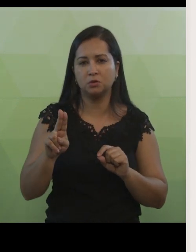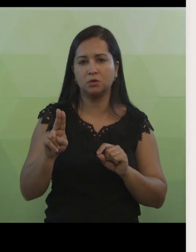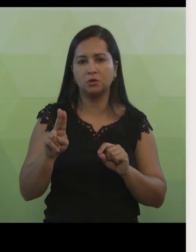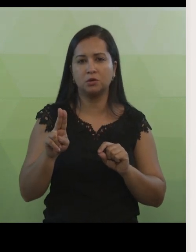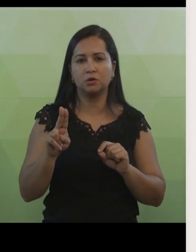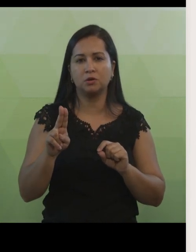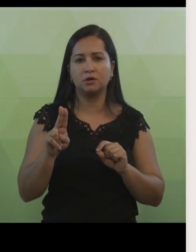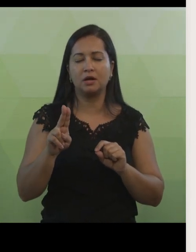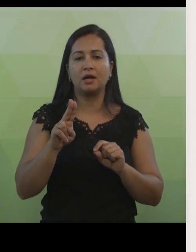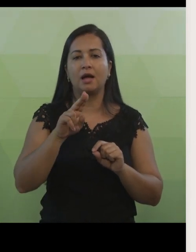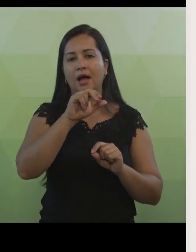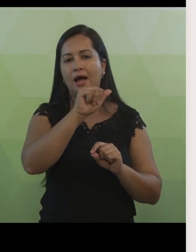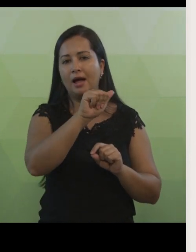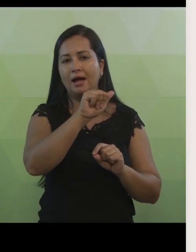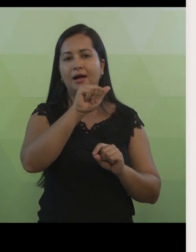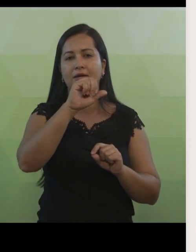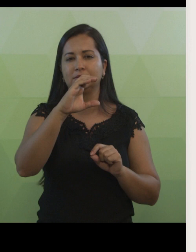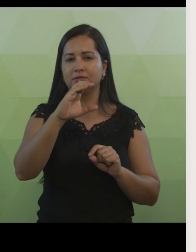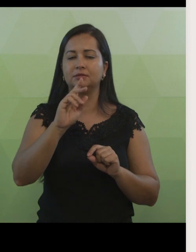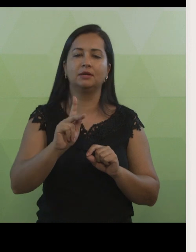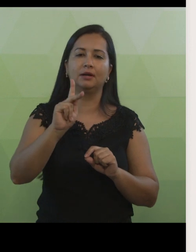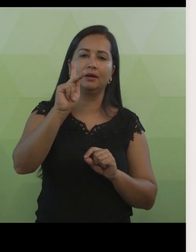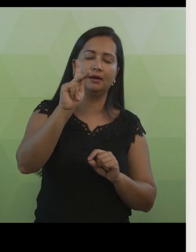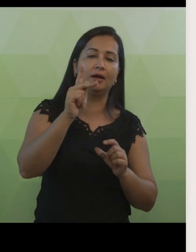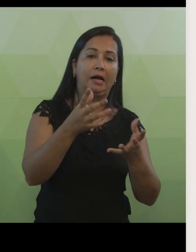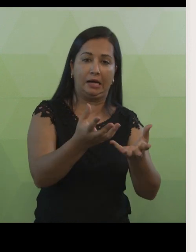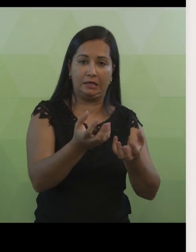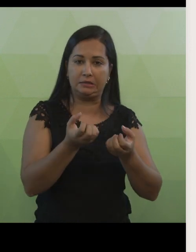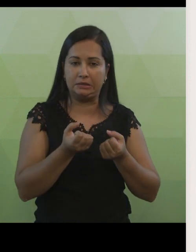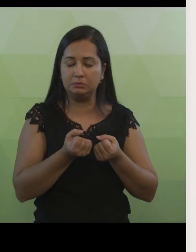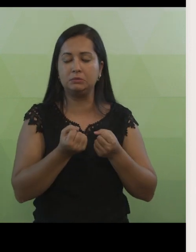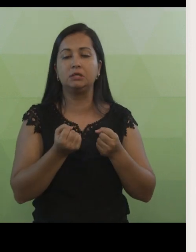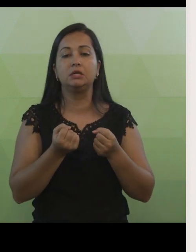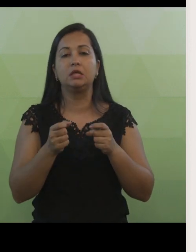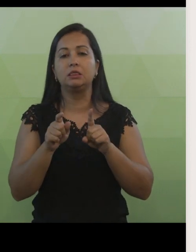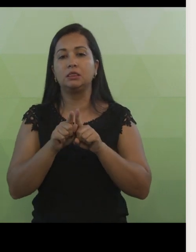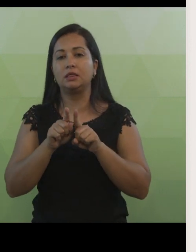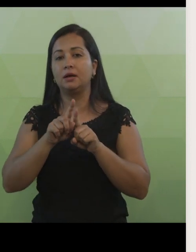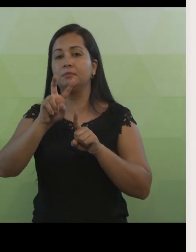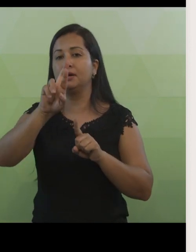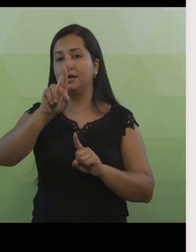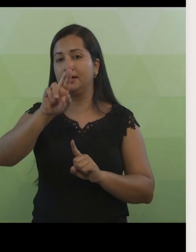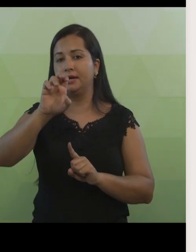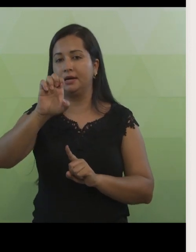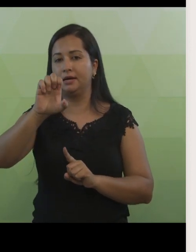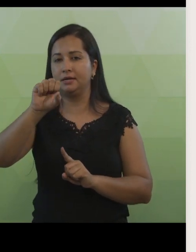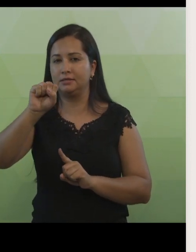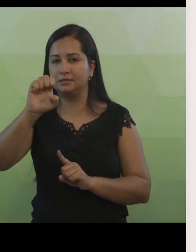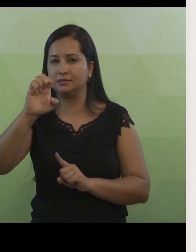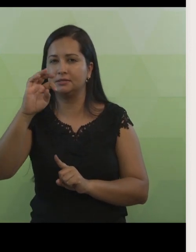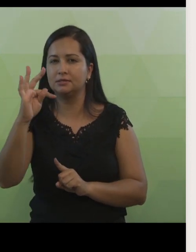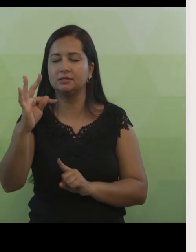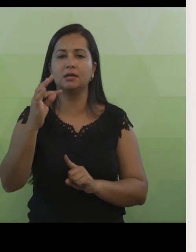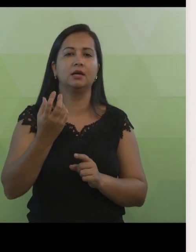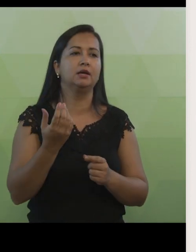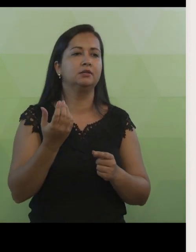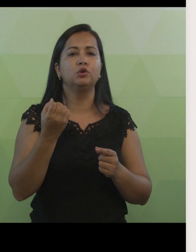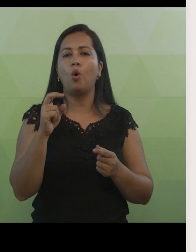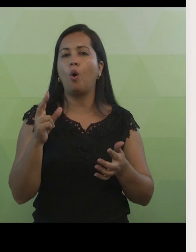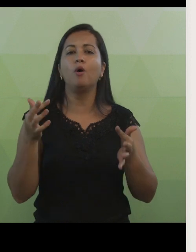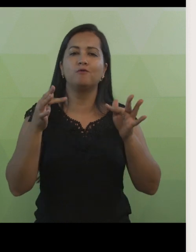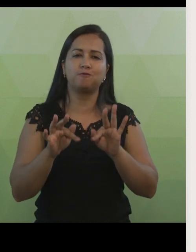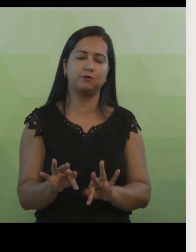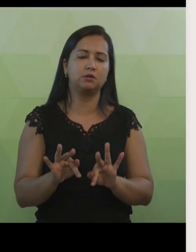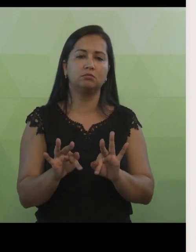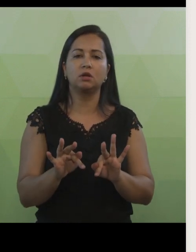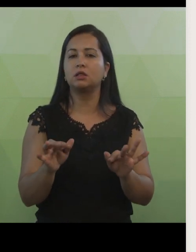SYN para estabelecimento de conexão, o ACK, que é de confirmação de recebimento, pedir reset de uma conexão,